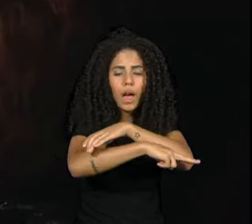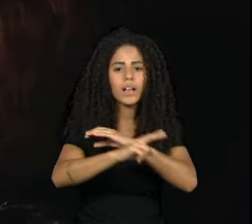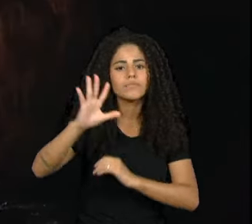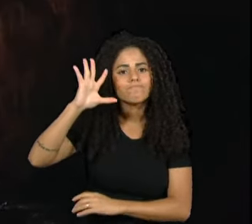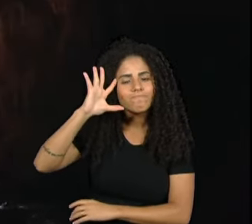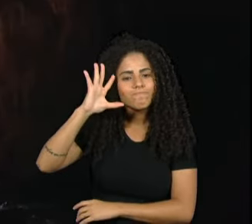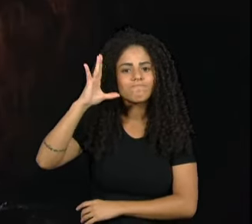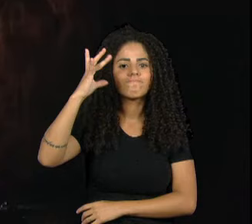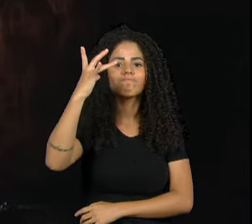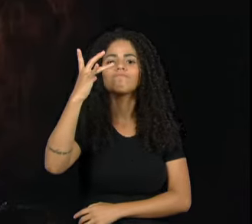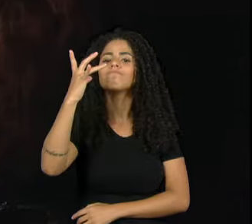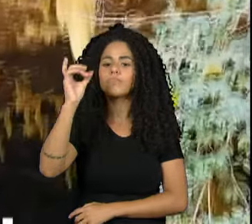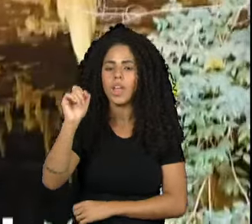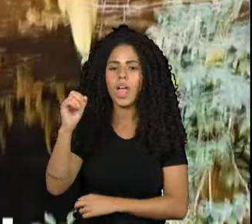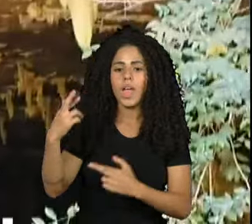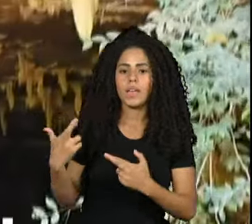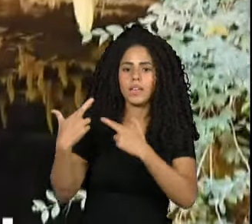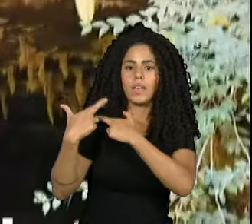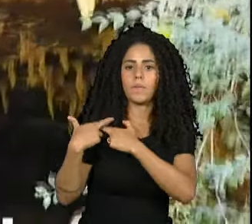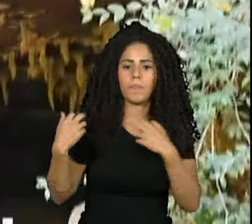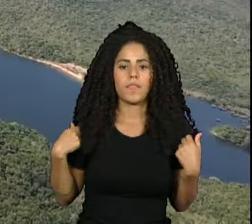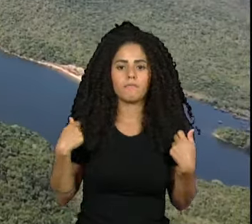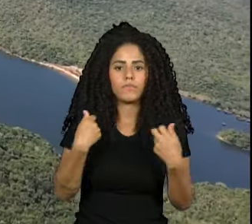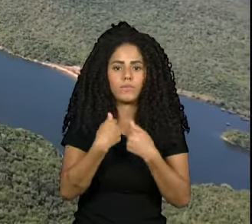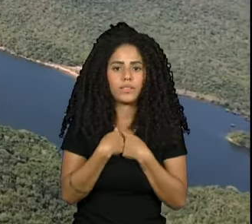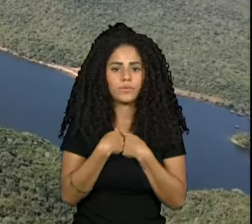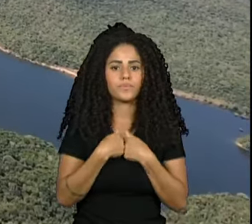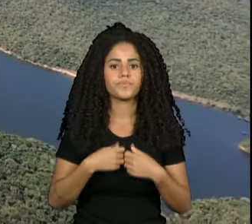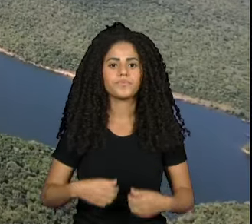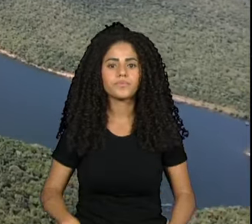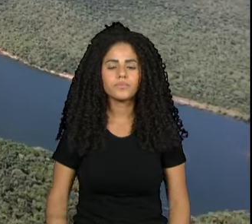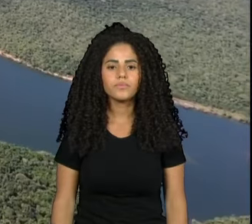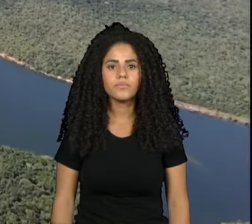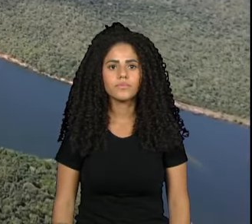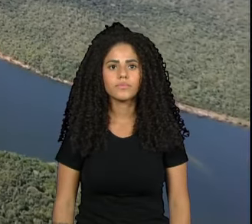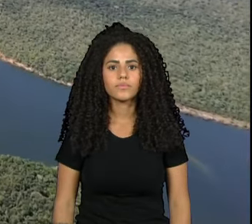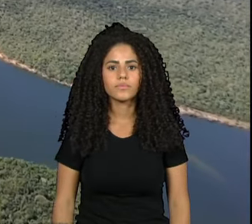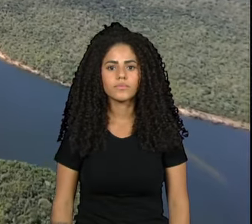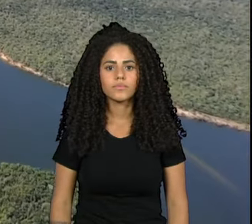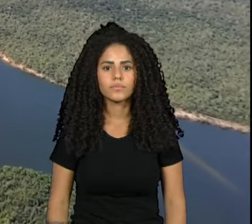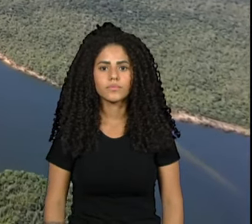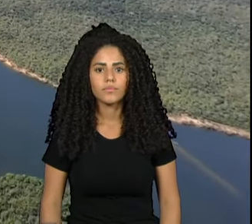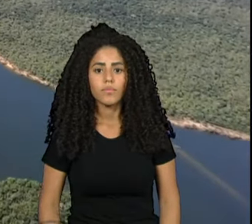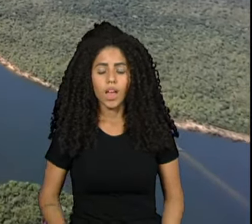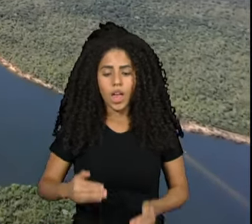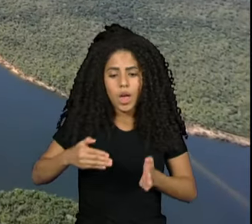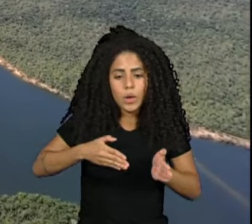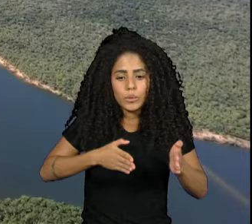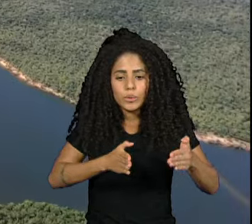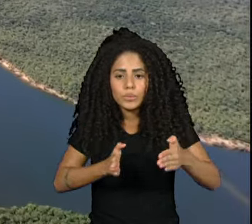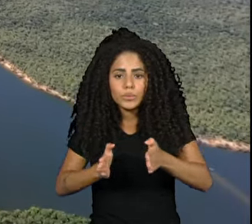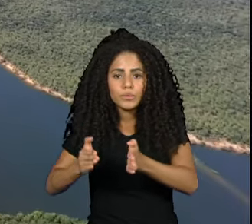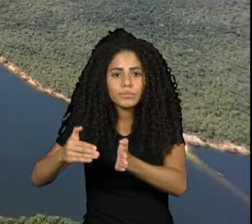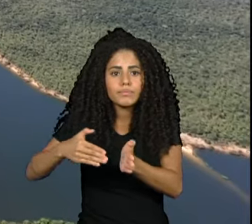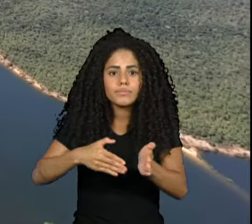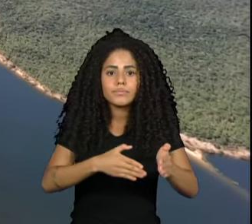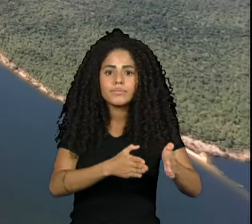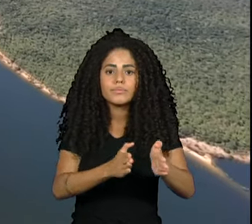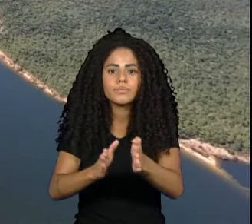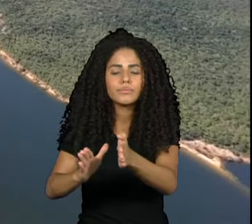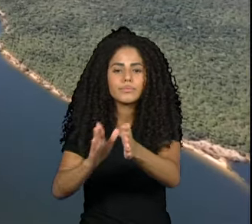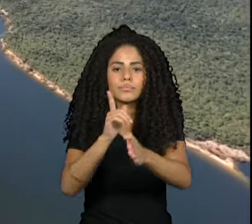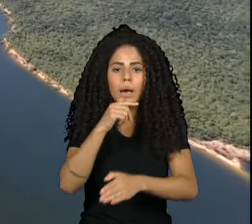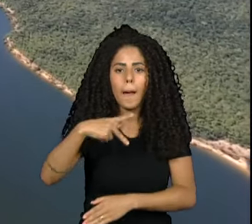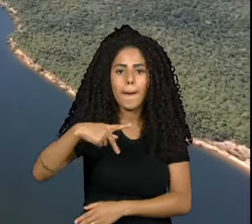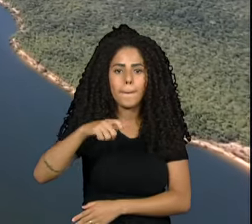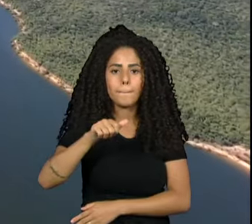decreto cabe ao plenário do STF. As águas cristalinas de Alter do Chão, no Pará, conhecido